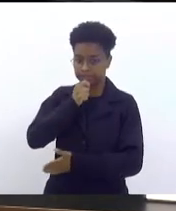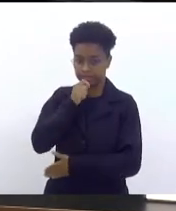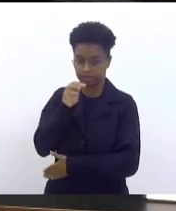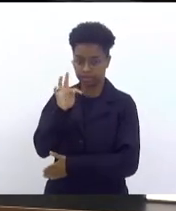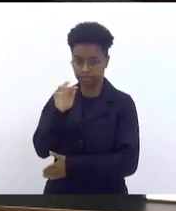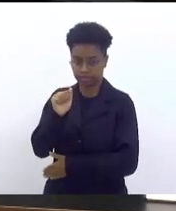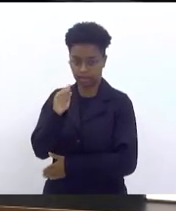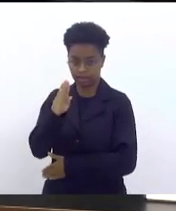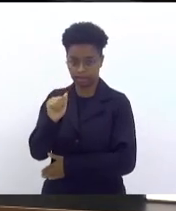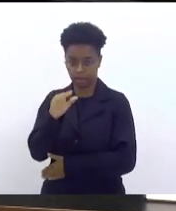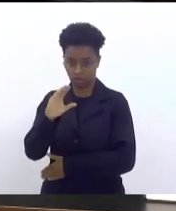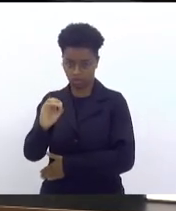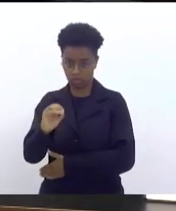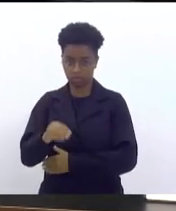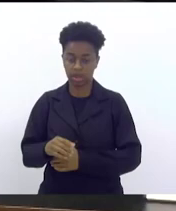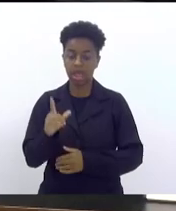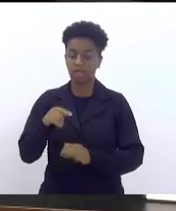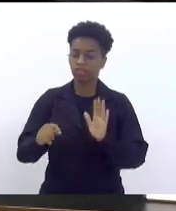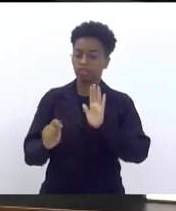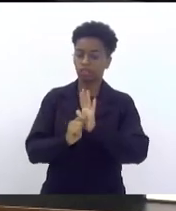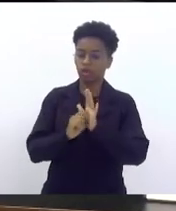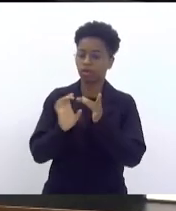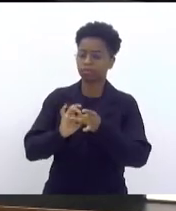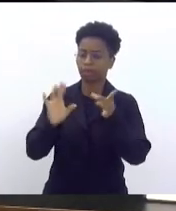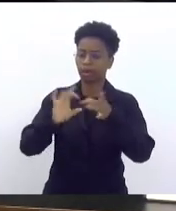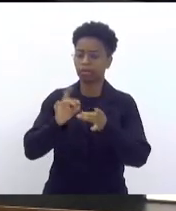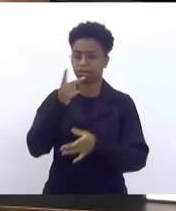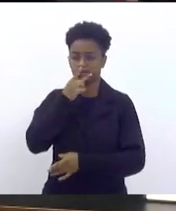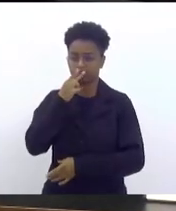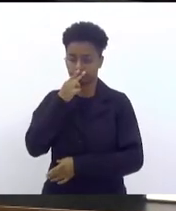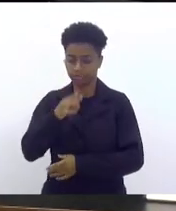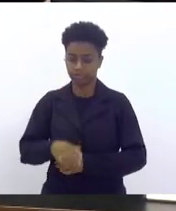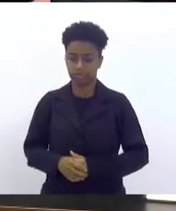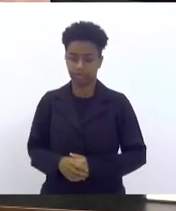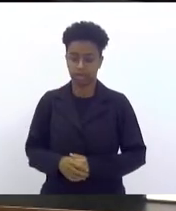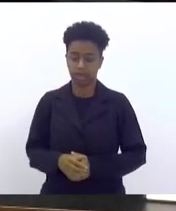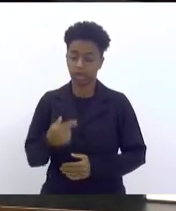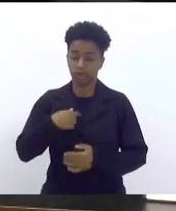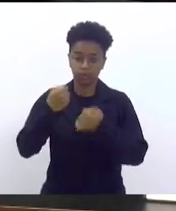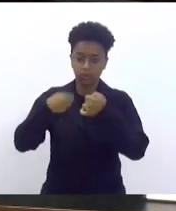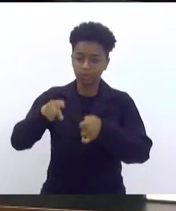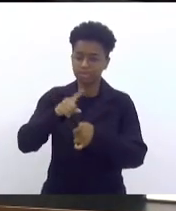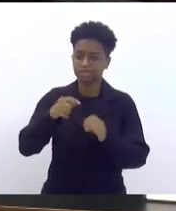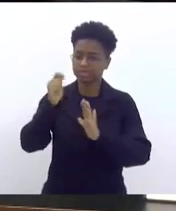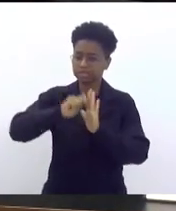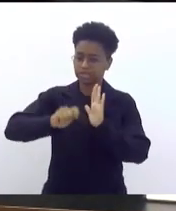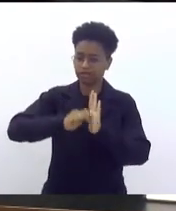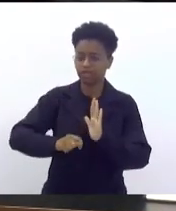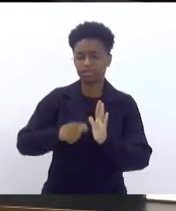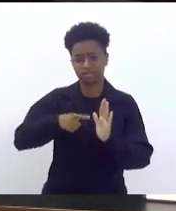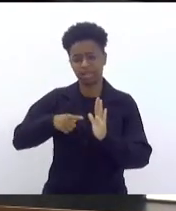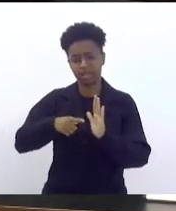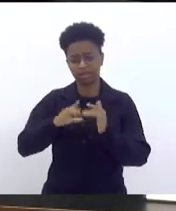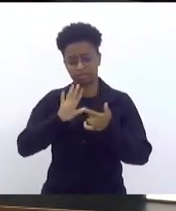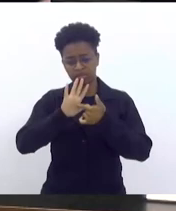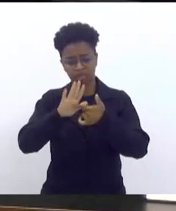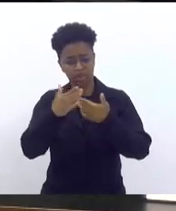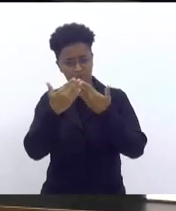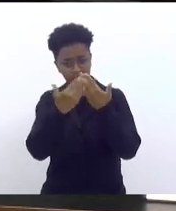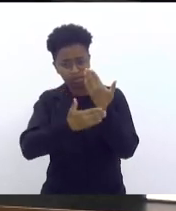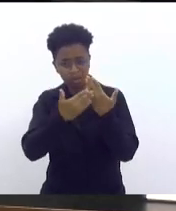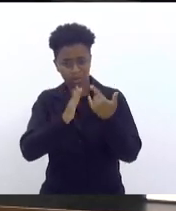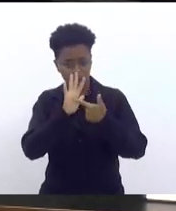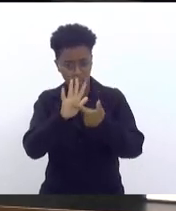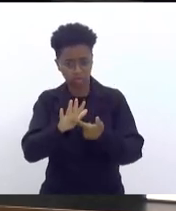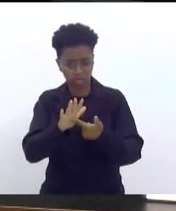legalizada que Jesus escrever para alguém se está no próprio Março do cigarro que o cigarro